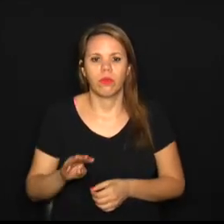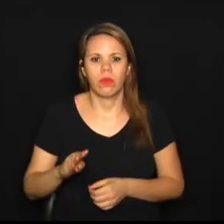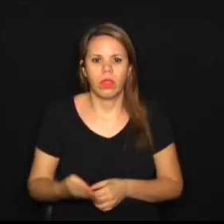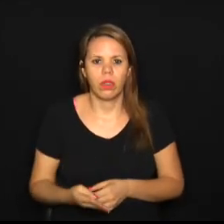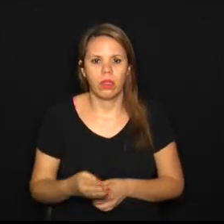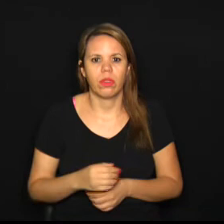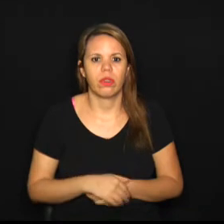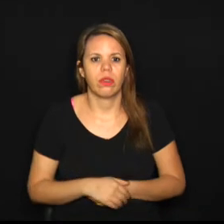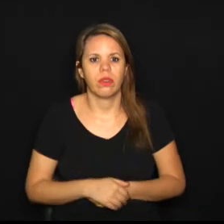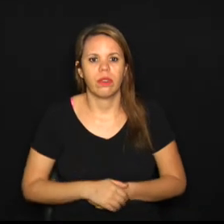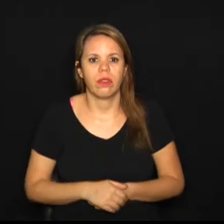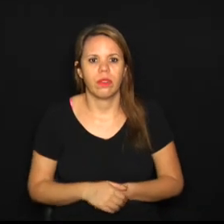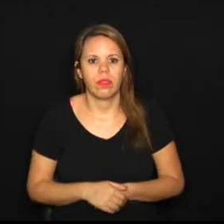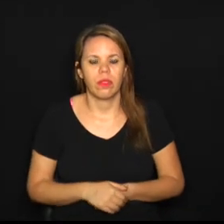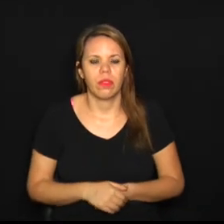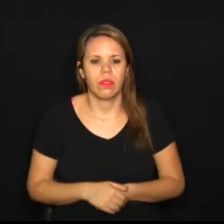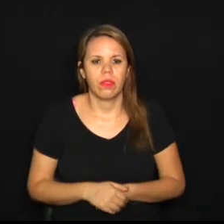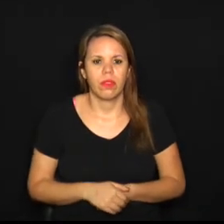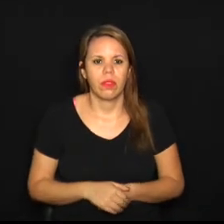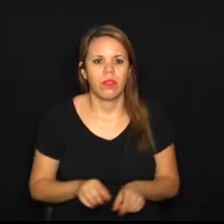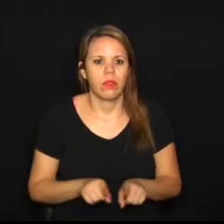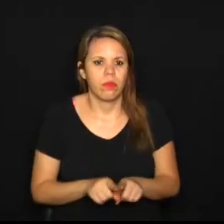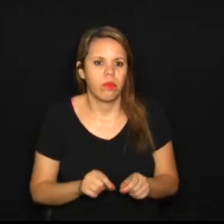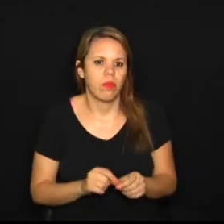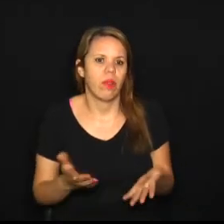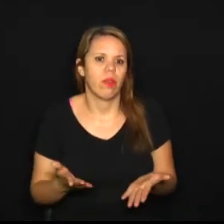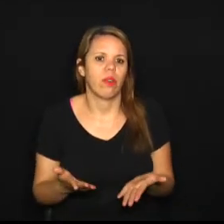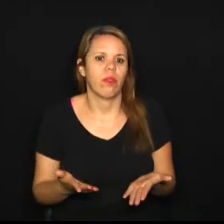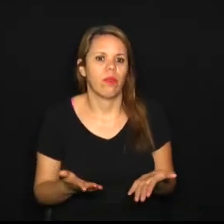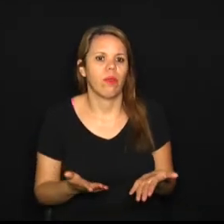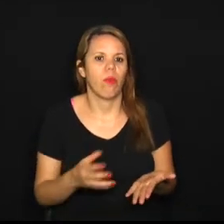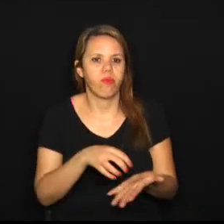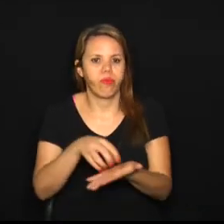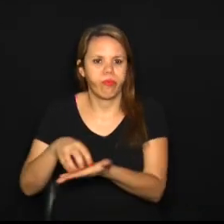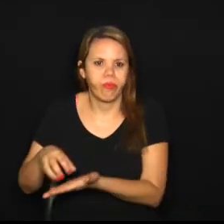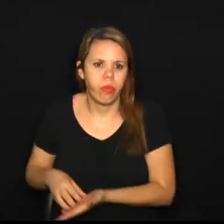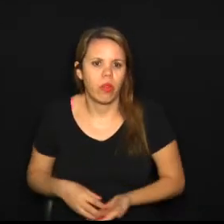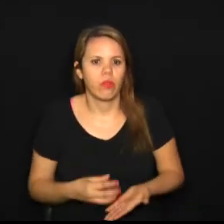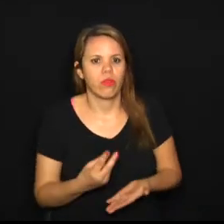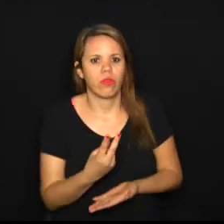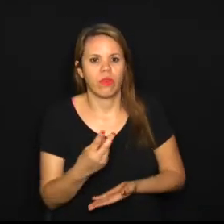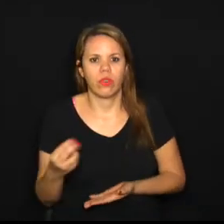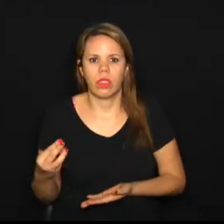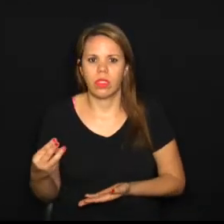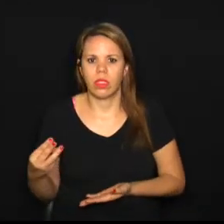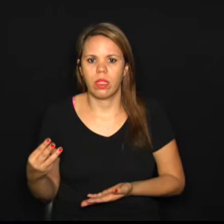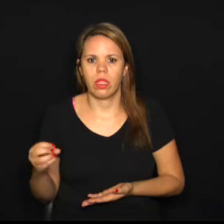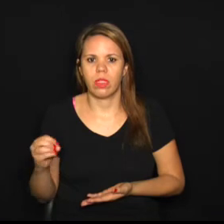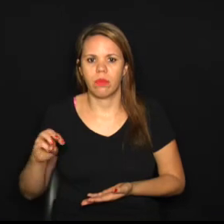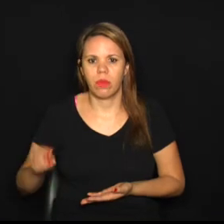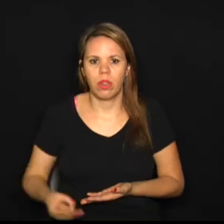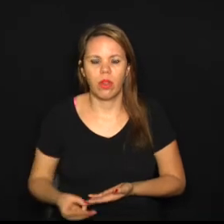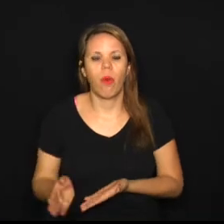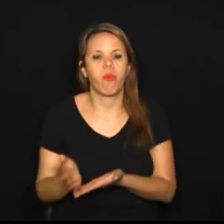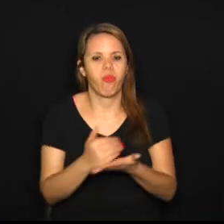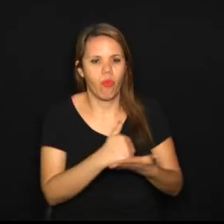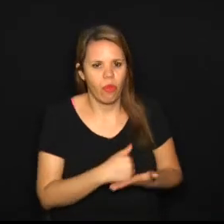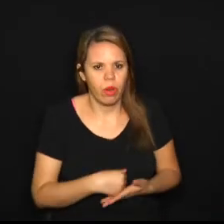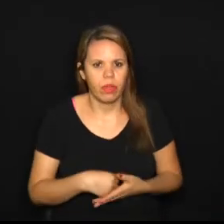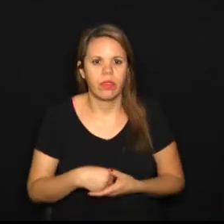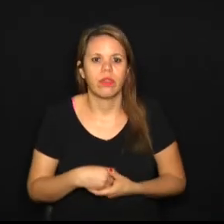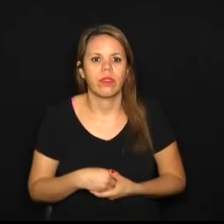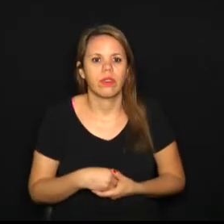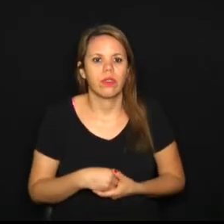102% do orçamento. A receita patrimonial realizou 127,5%, 213.500.000 foram arrecadados.